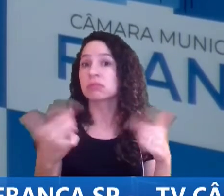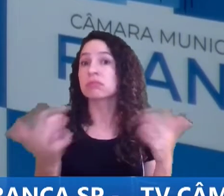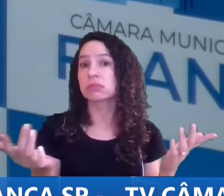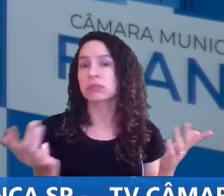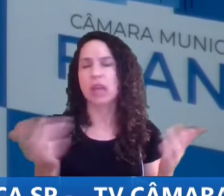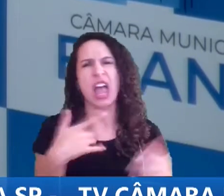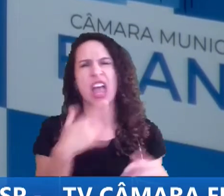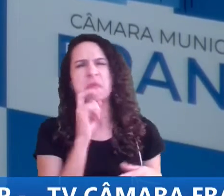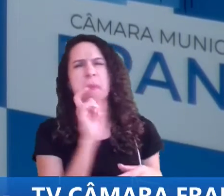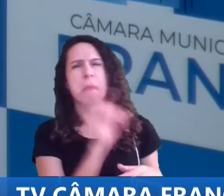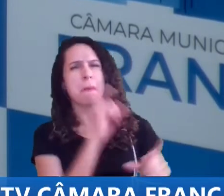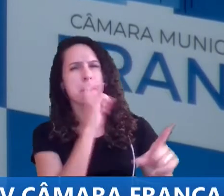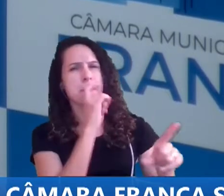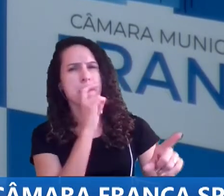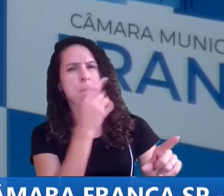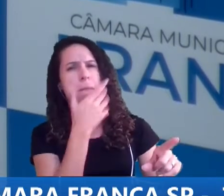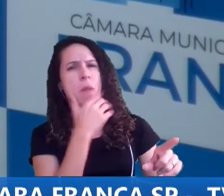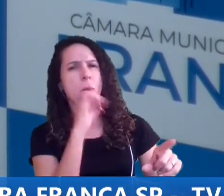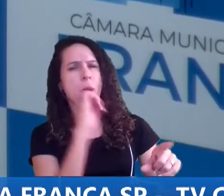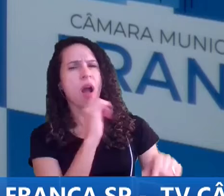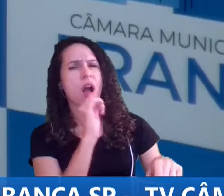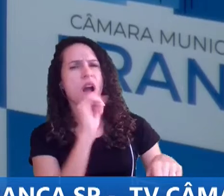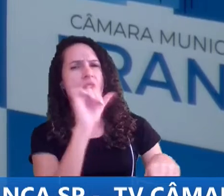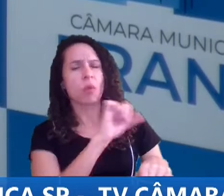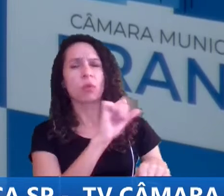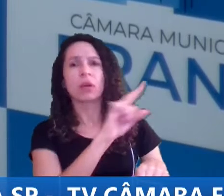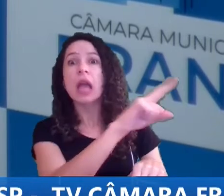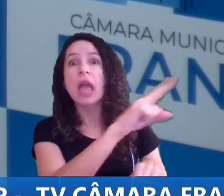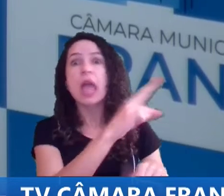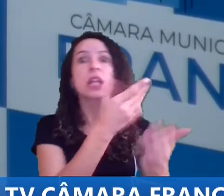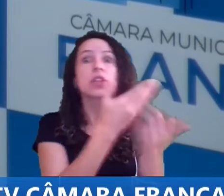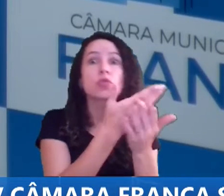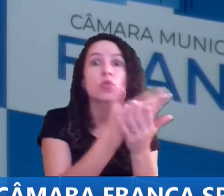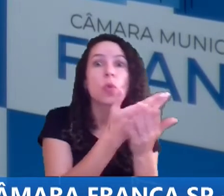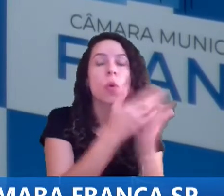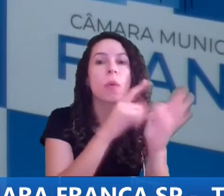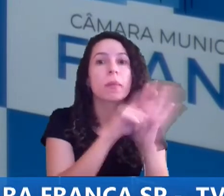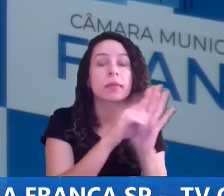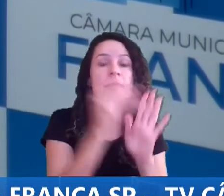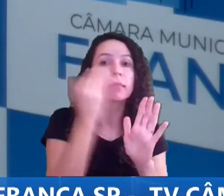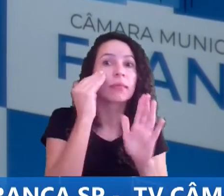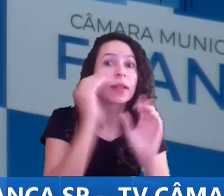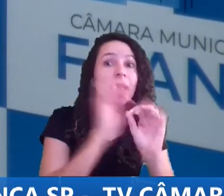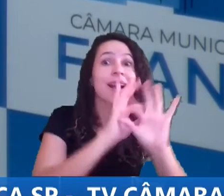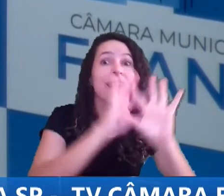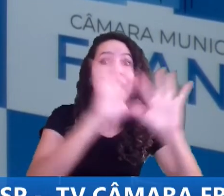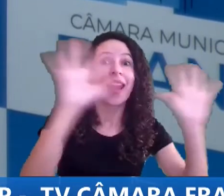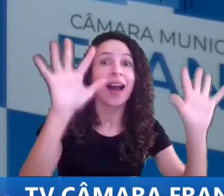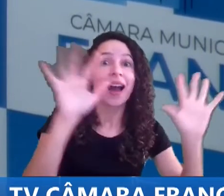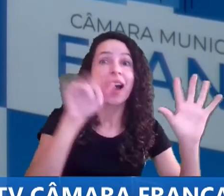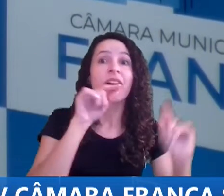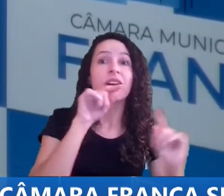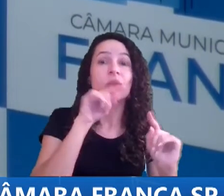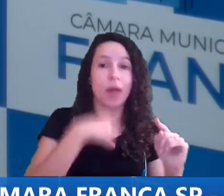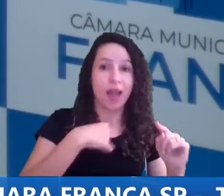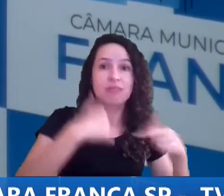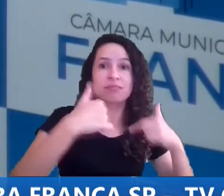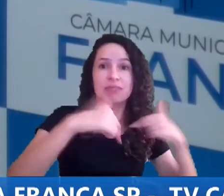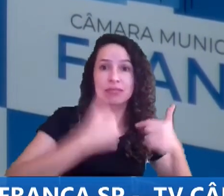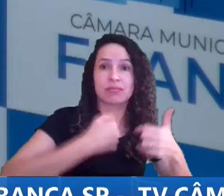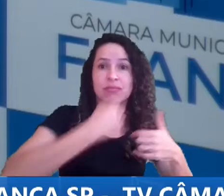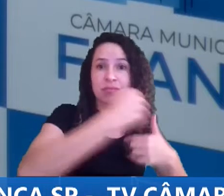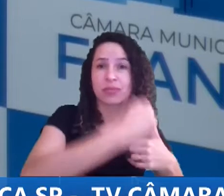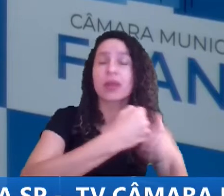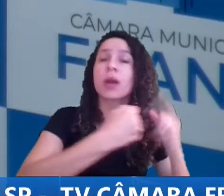pai. Meu pai não teve a instrução necessária para entender que aquilo um dia poderia ser prejudicial para